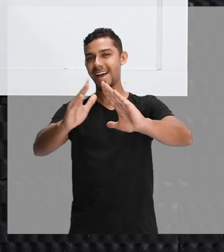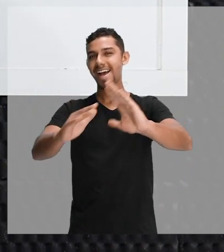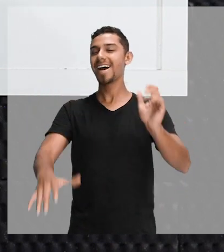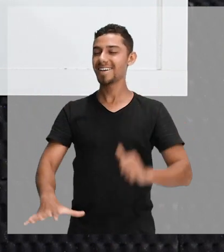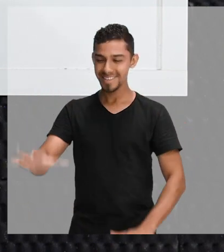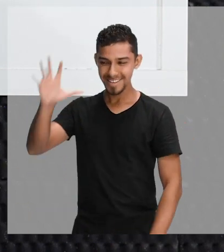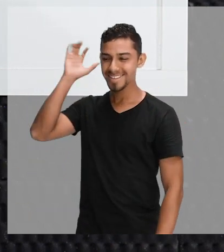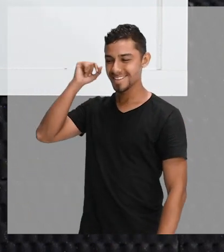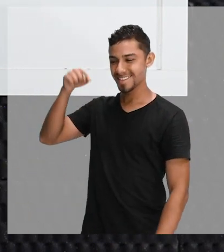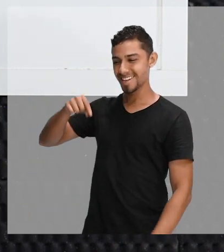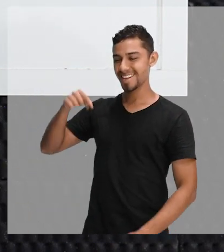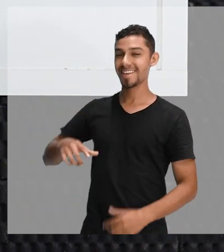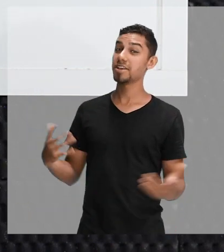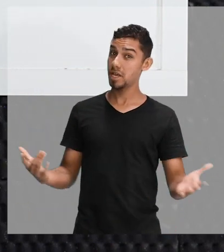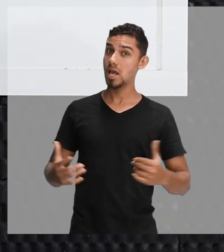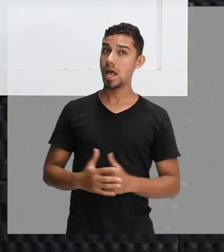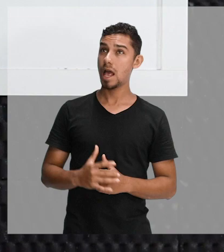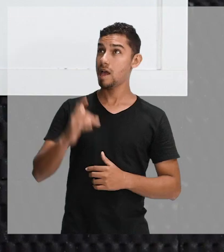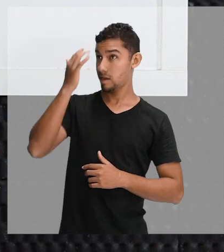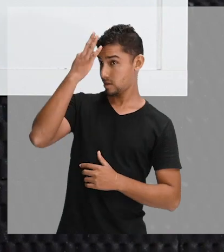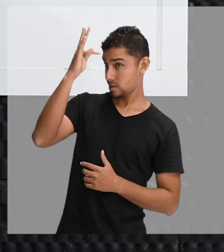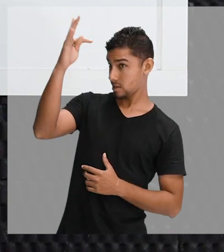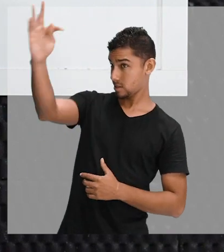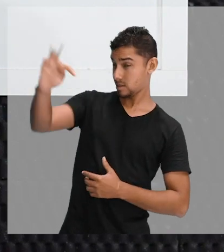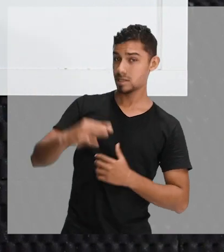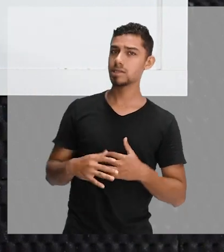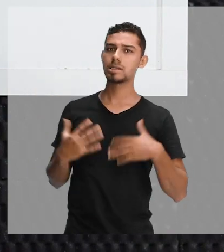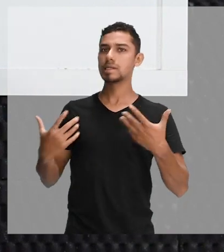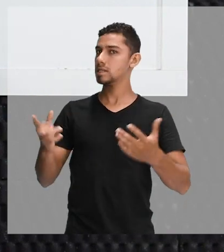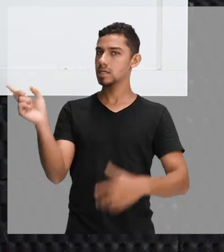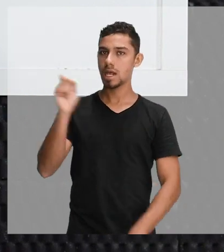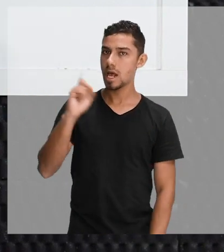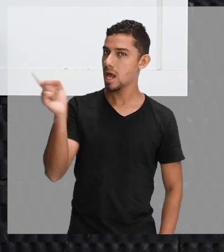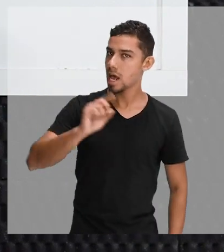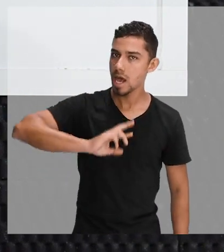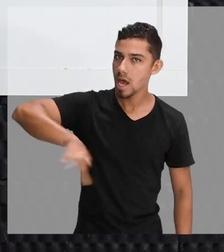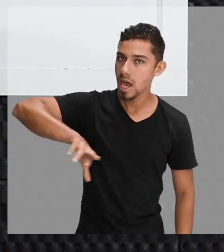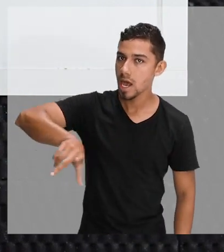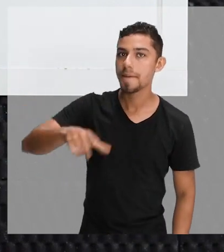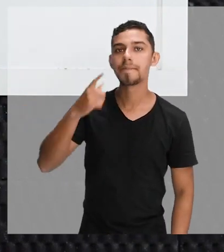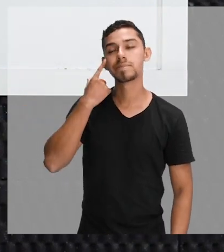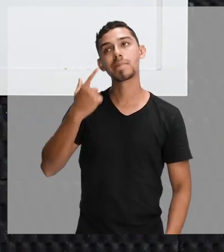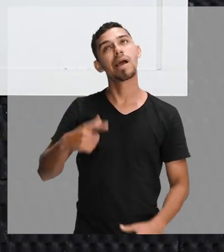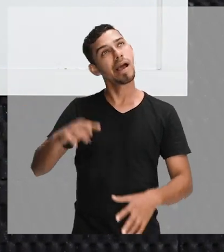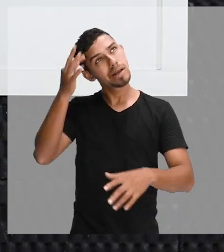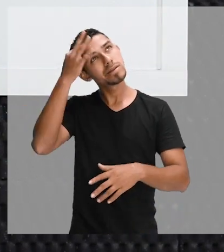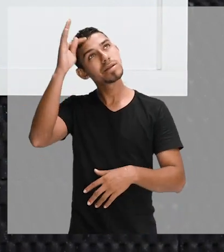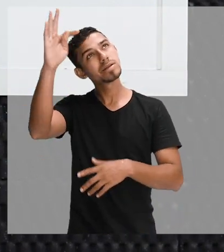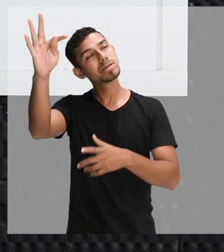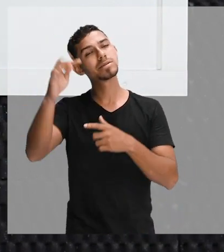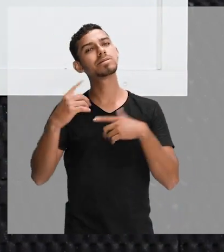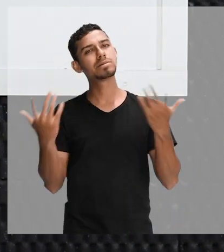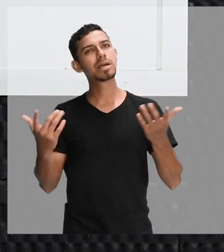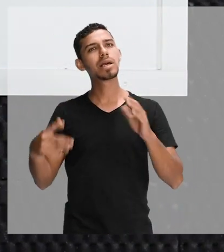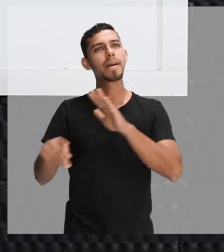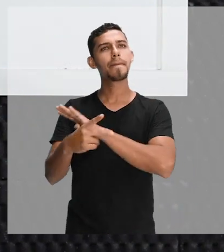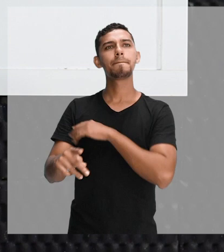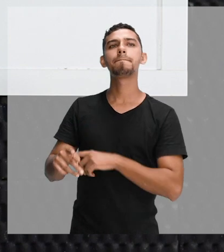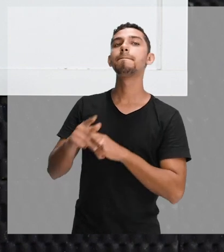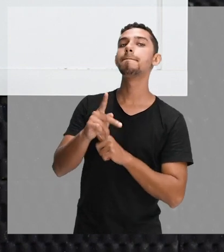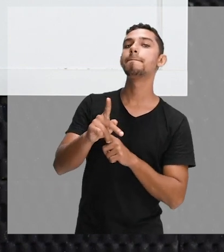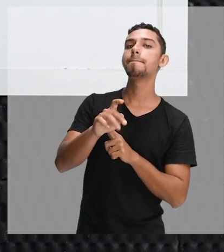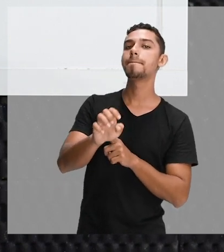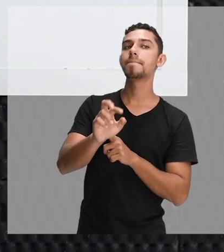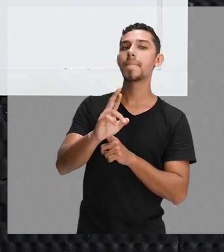famosa teoria heliocêntrica, que não é dele. Olha essa dica importante. A teoria heliocêntrica é de Copérnico, não é de